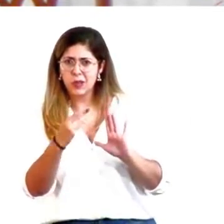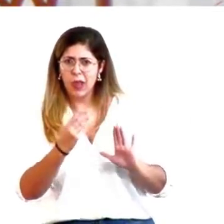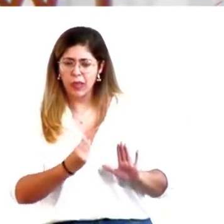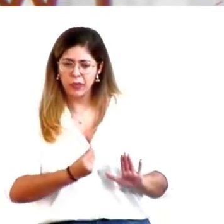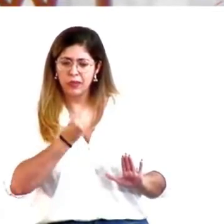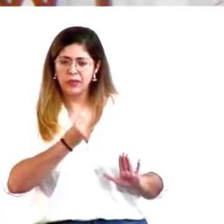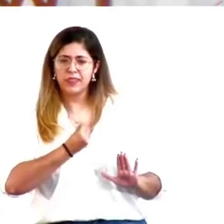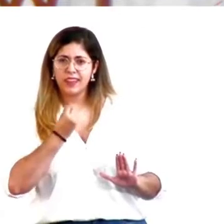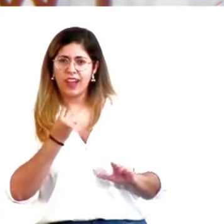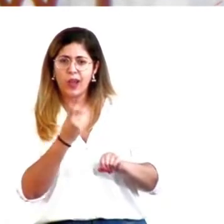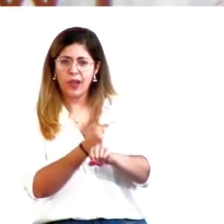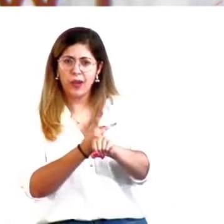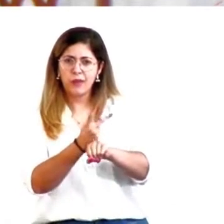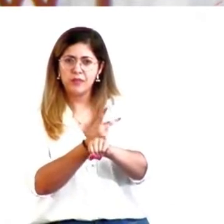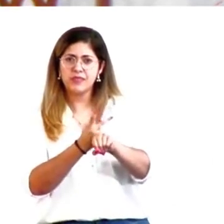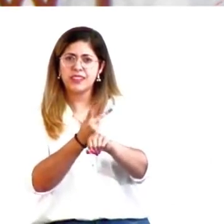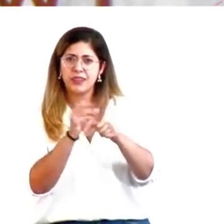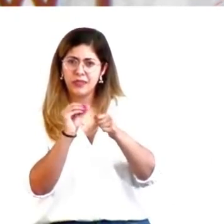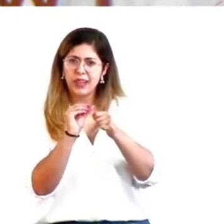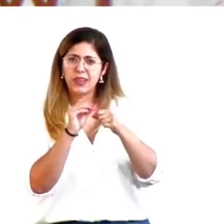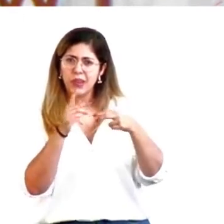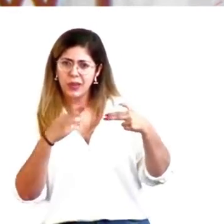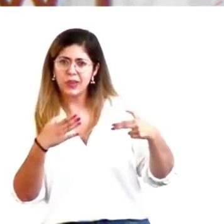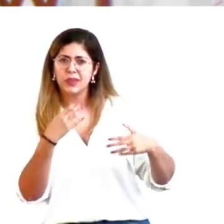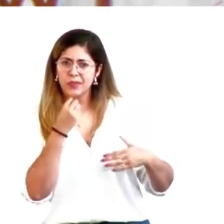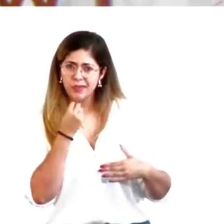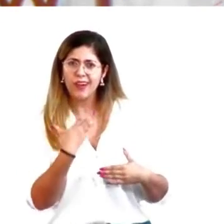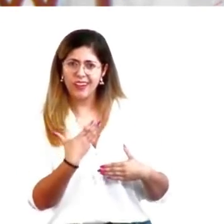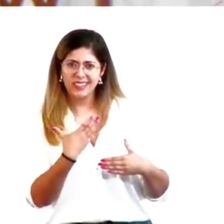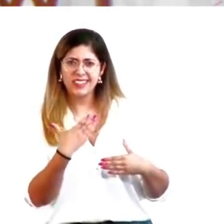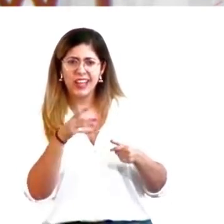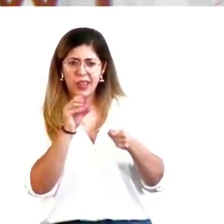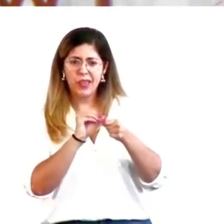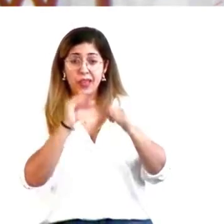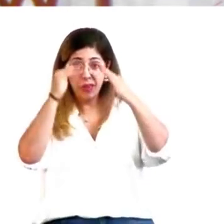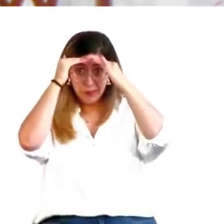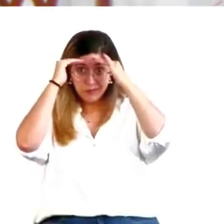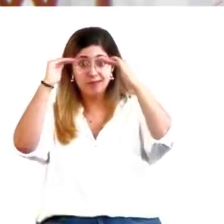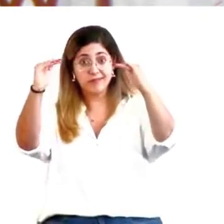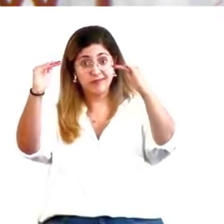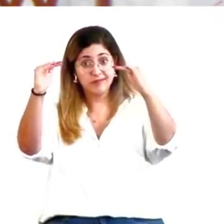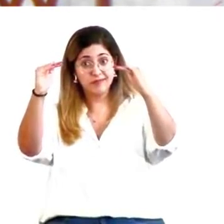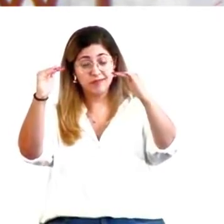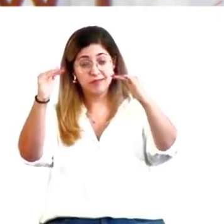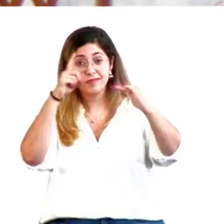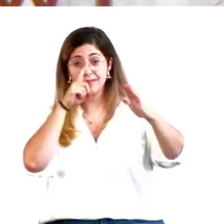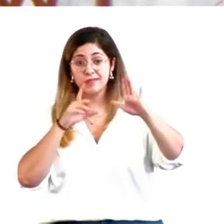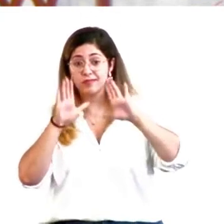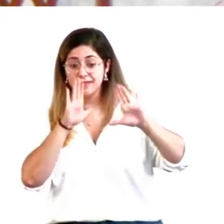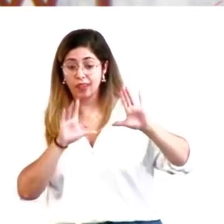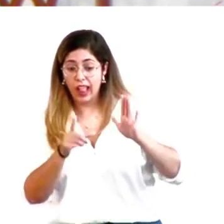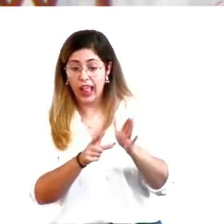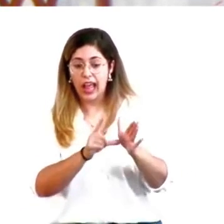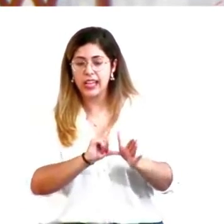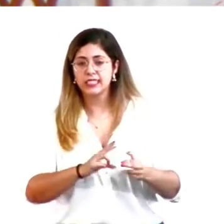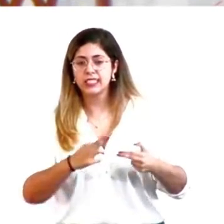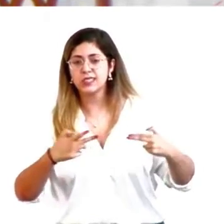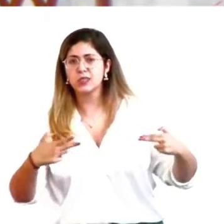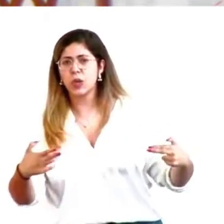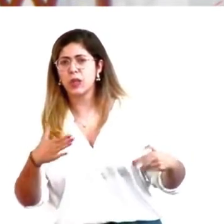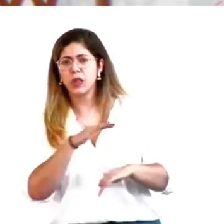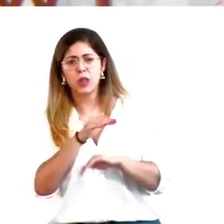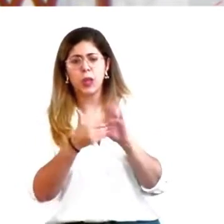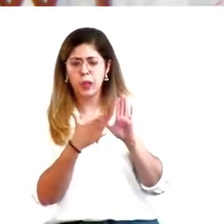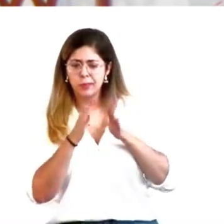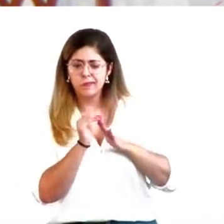é a personificação da sabedoria, e por isso com prudência ele enxerga, ele se prepara, ele se dirige de